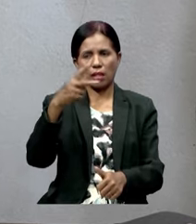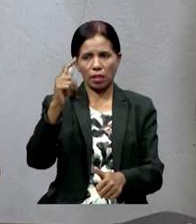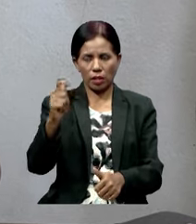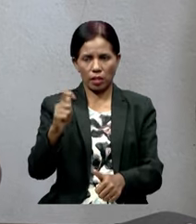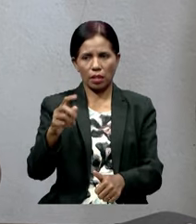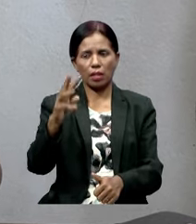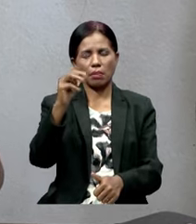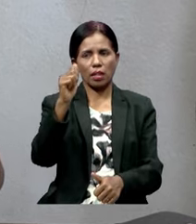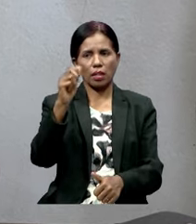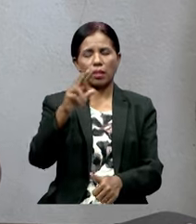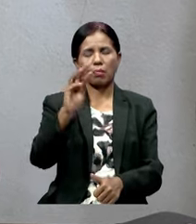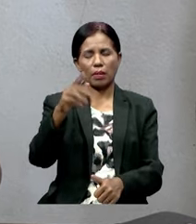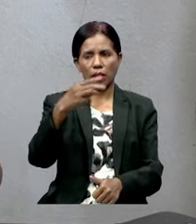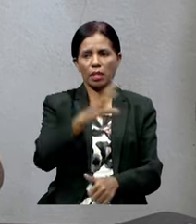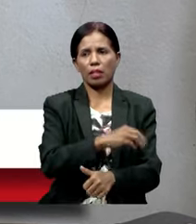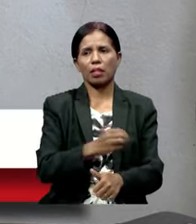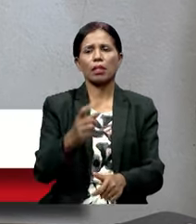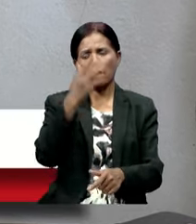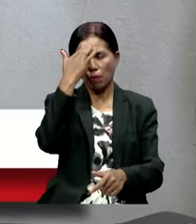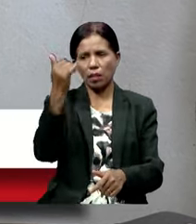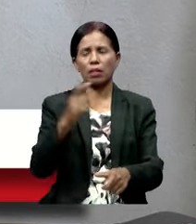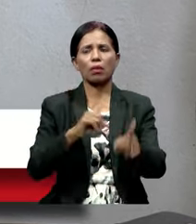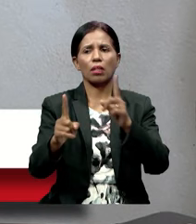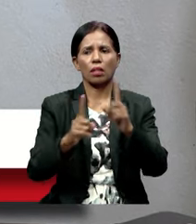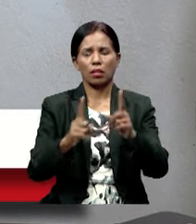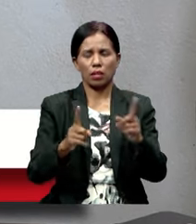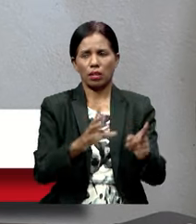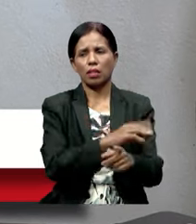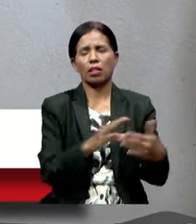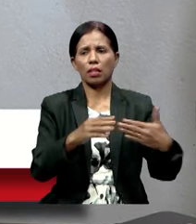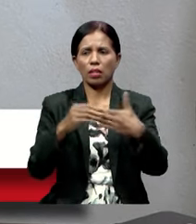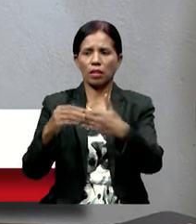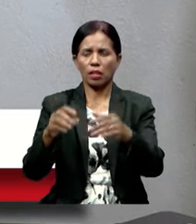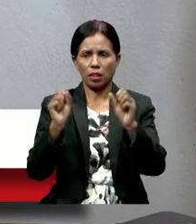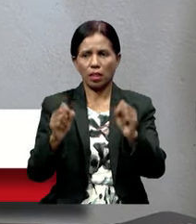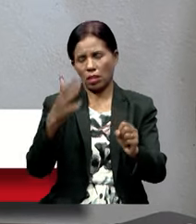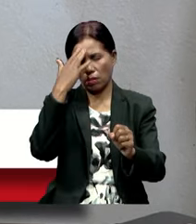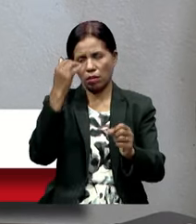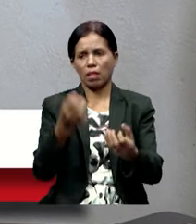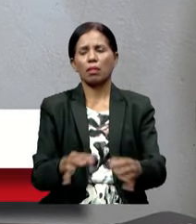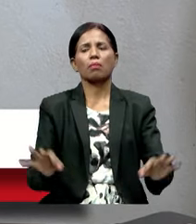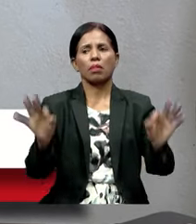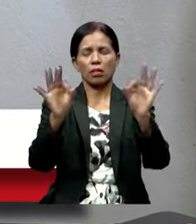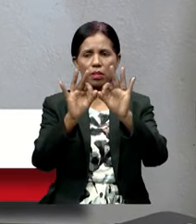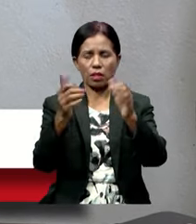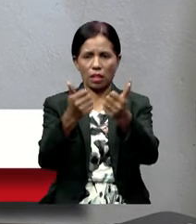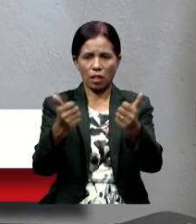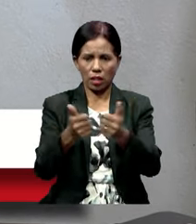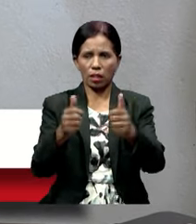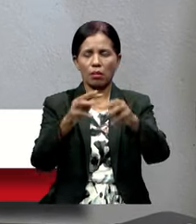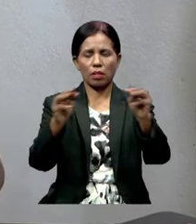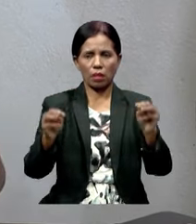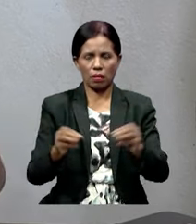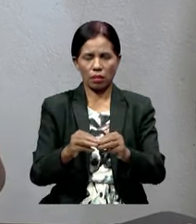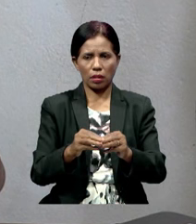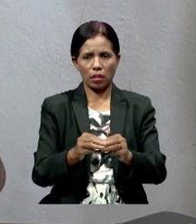Mariano Sabino ne sir ne pesate tro sir ten kulia sir ansa lire sir ten defende tam sama importance arti marciais ba formação